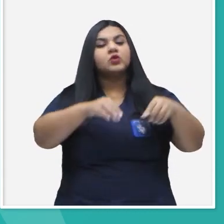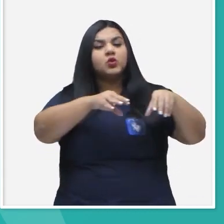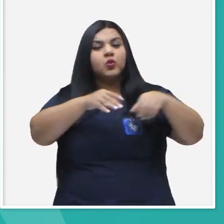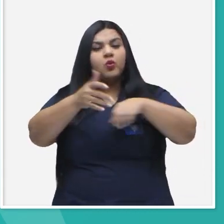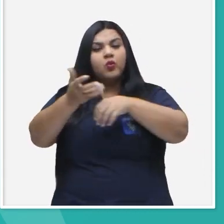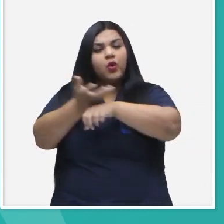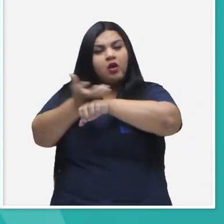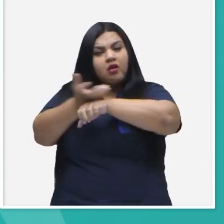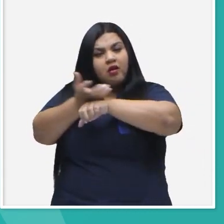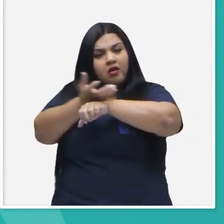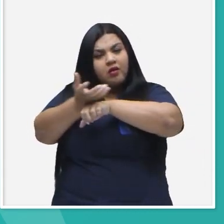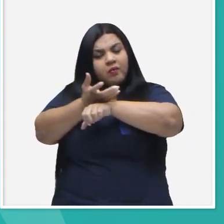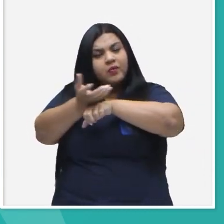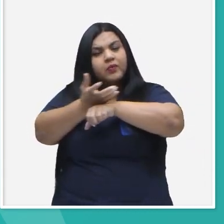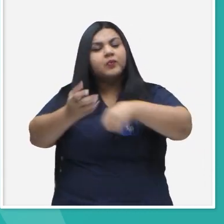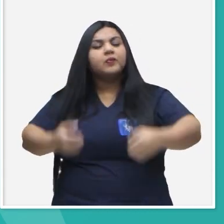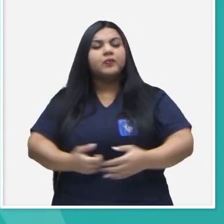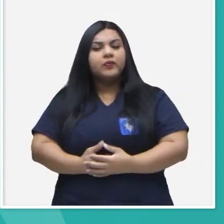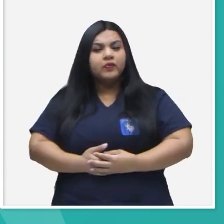campo,